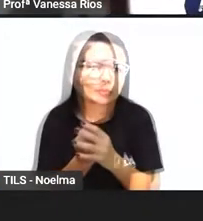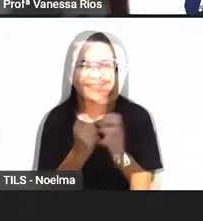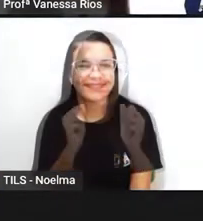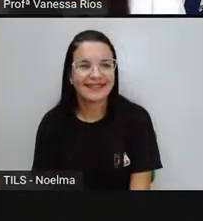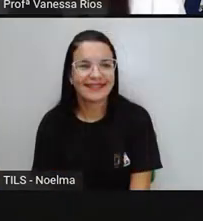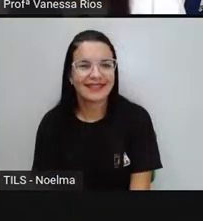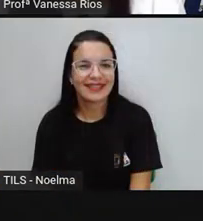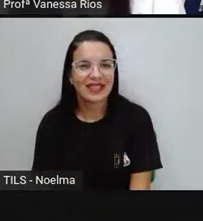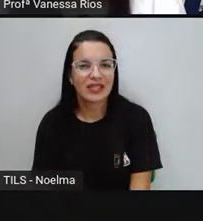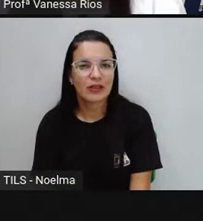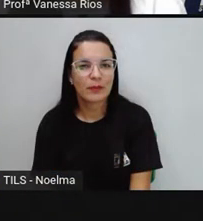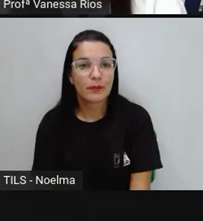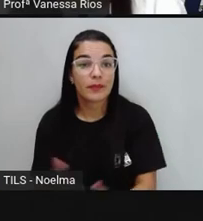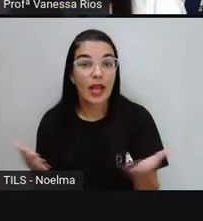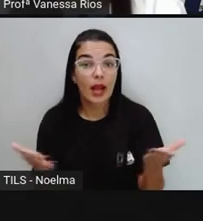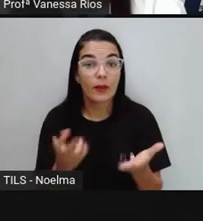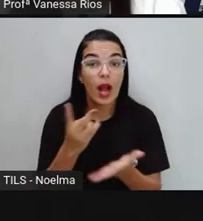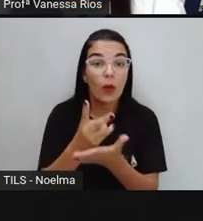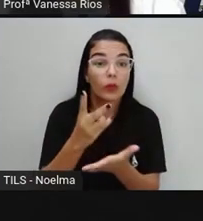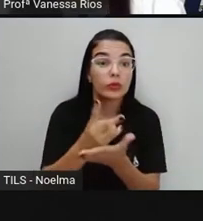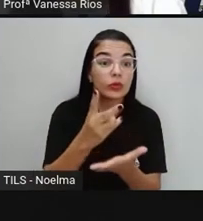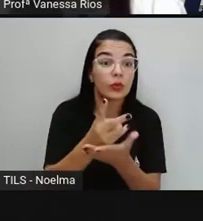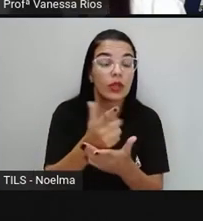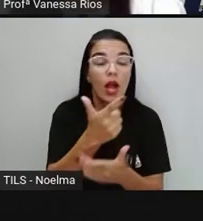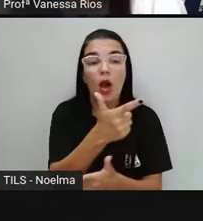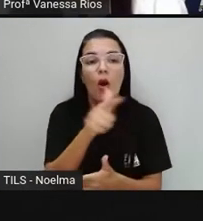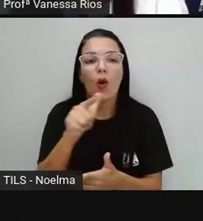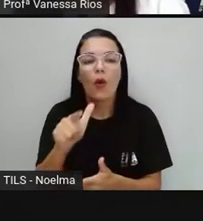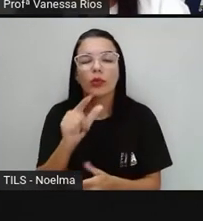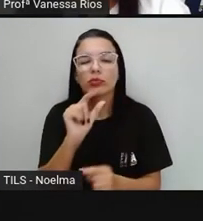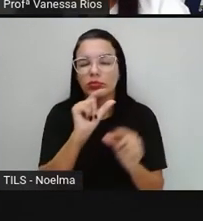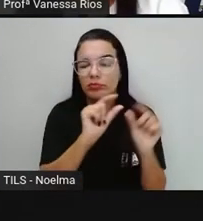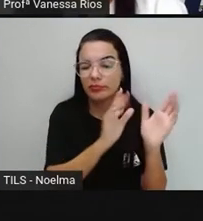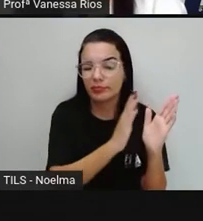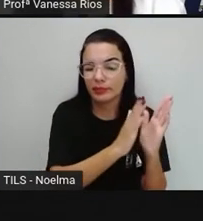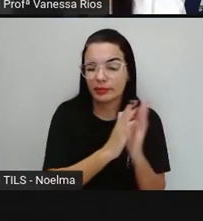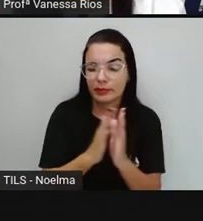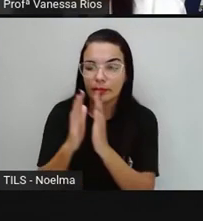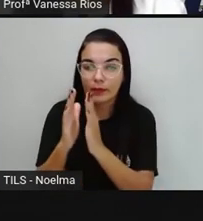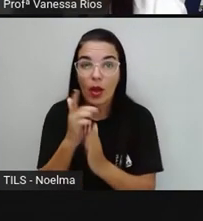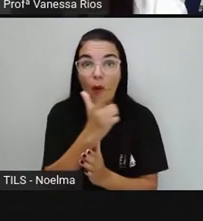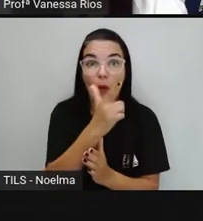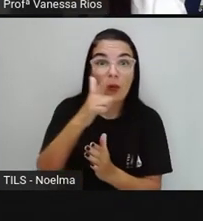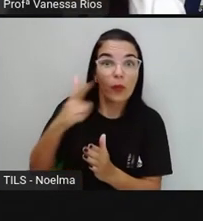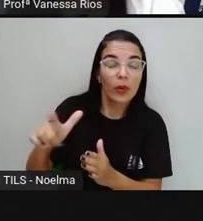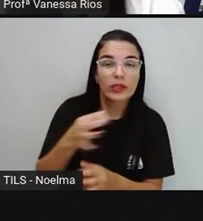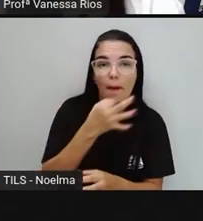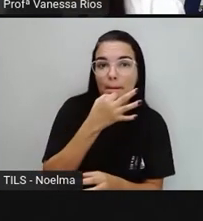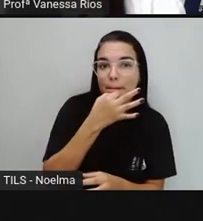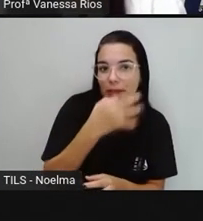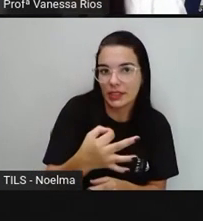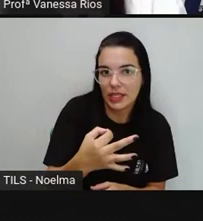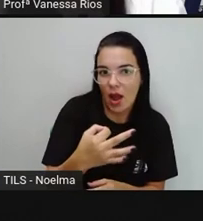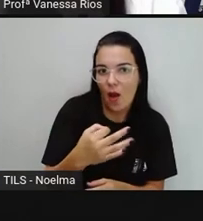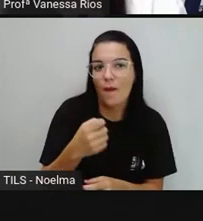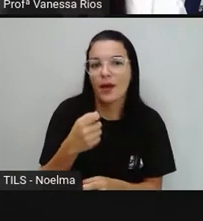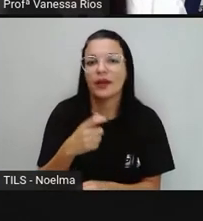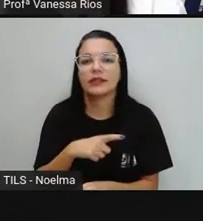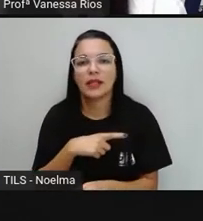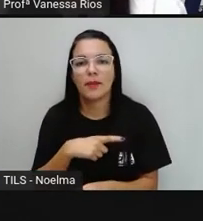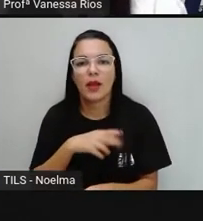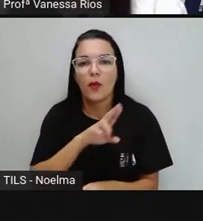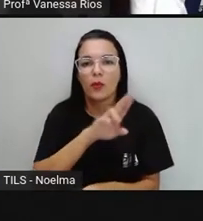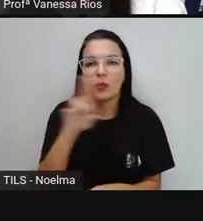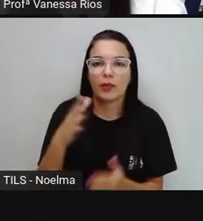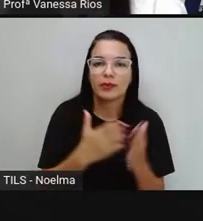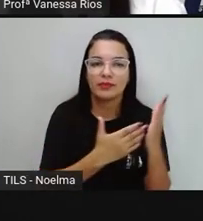vídeo. E aí, para dar continuidade, a Pro vai passar mais um trechinho de um outro vlog de crítica, que chama aí Os